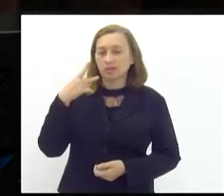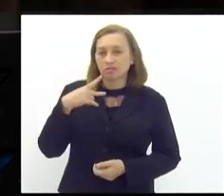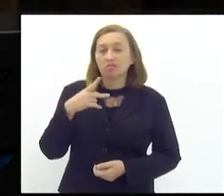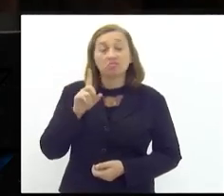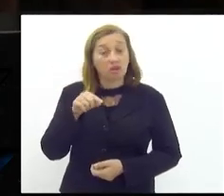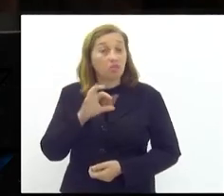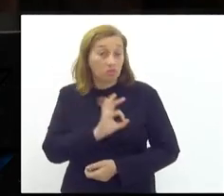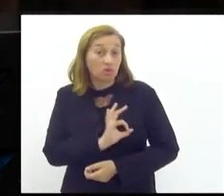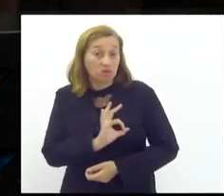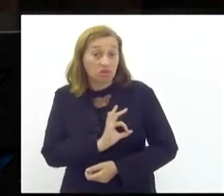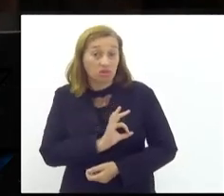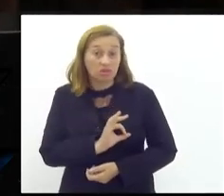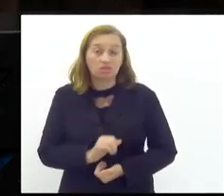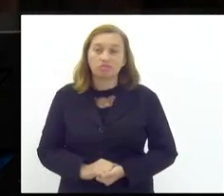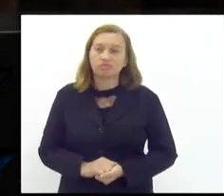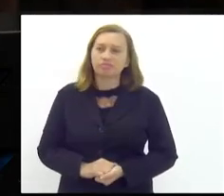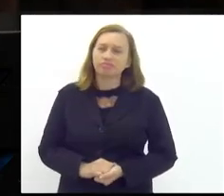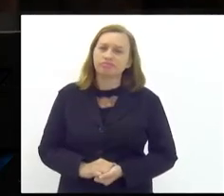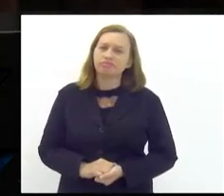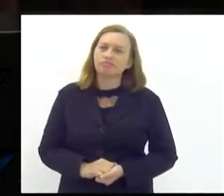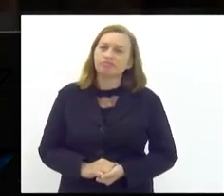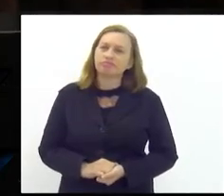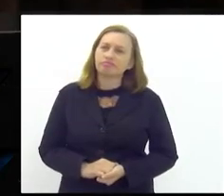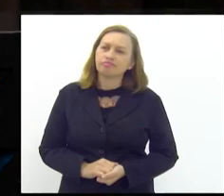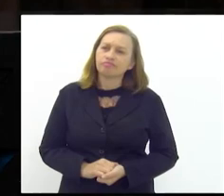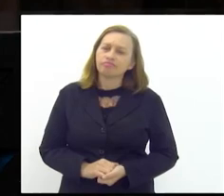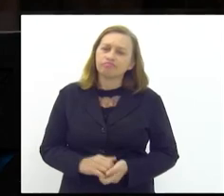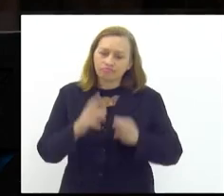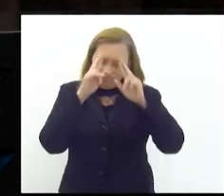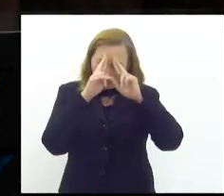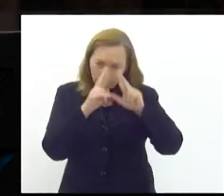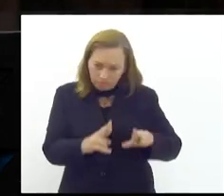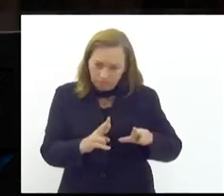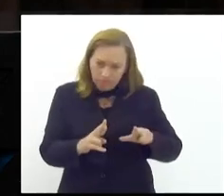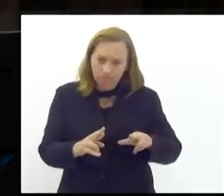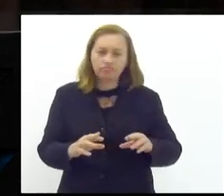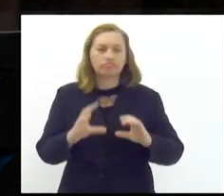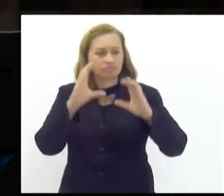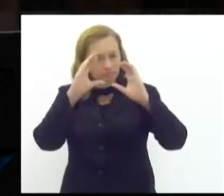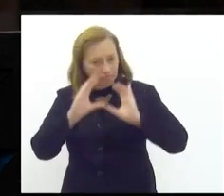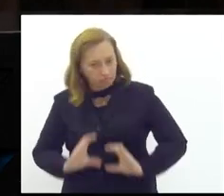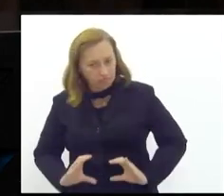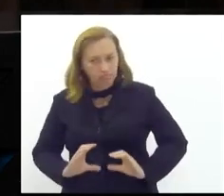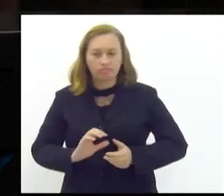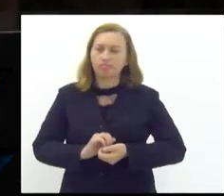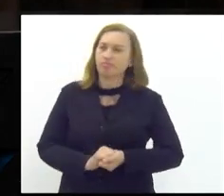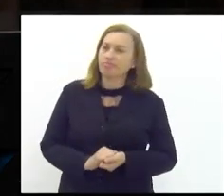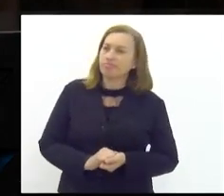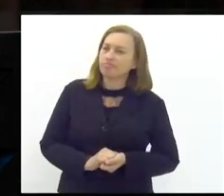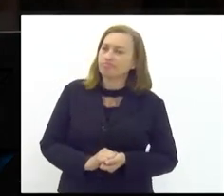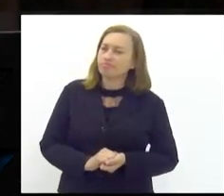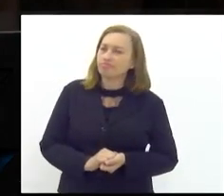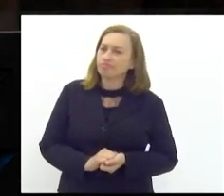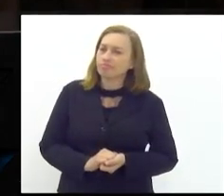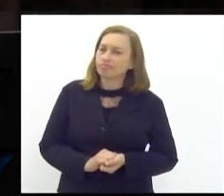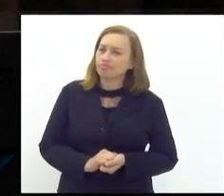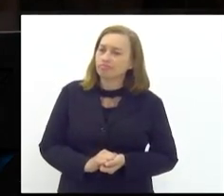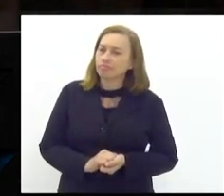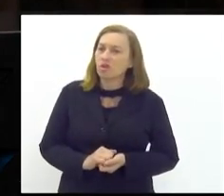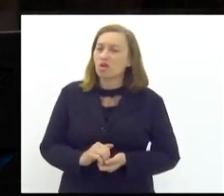polícia que seja respeitada pelo cidadão que cada vez